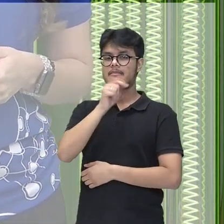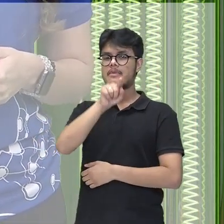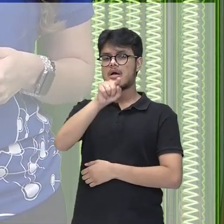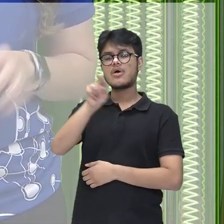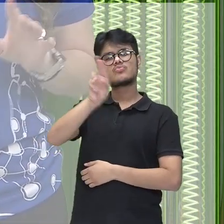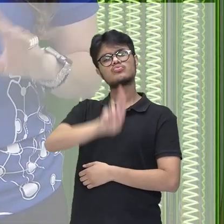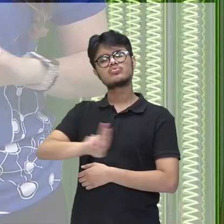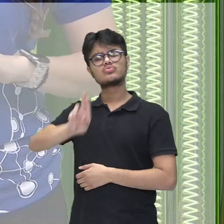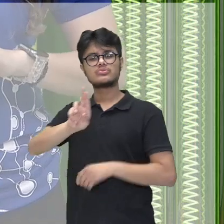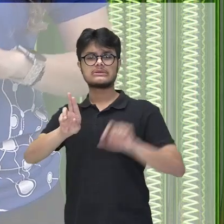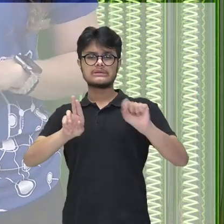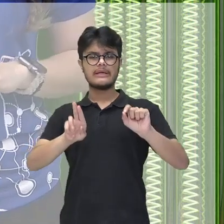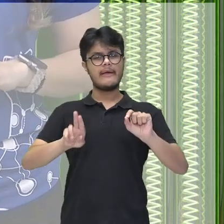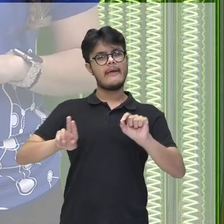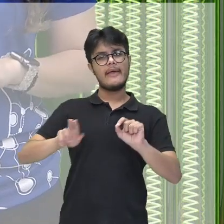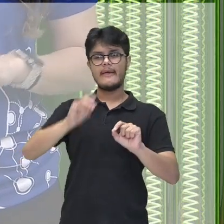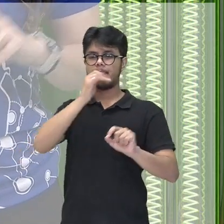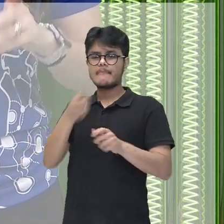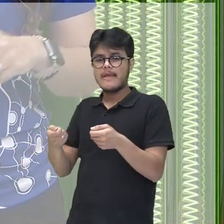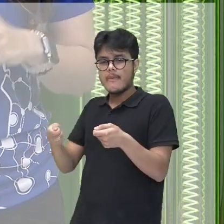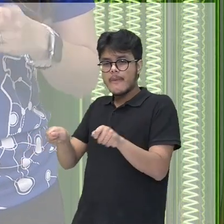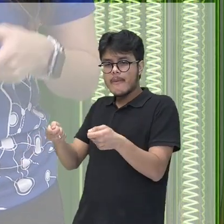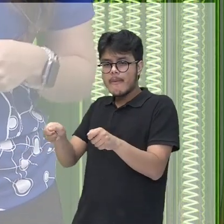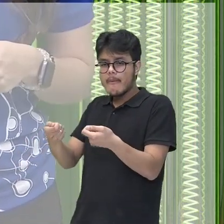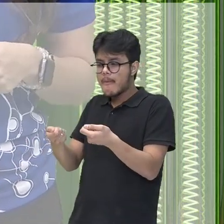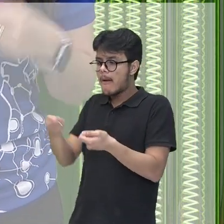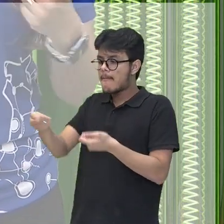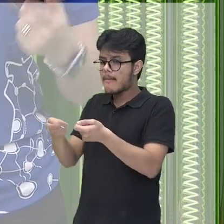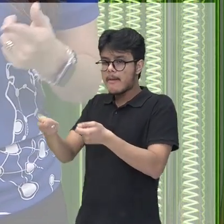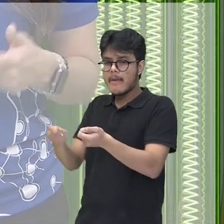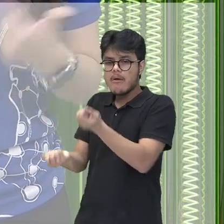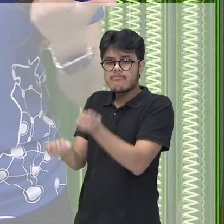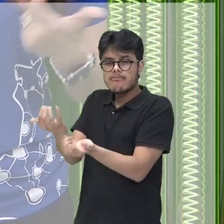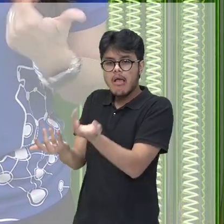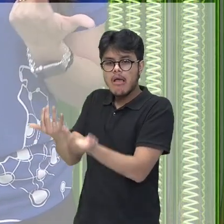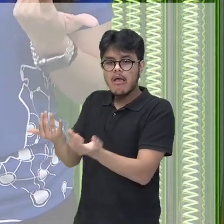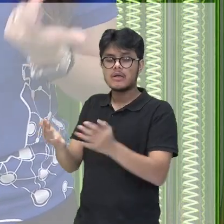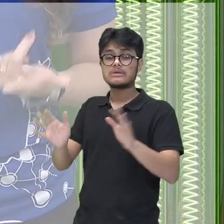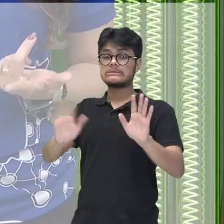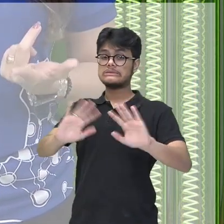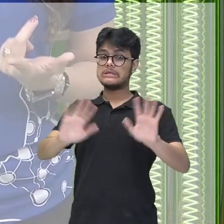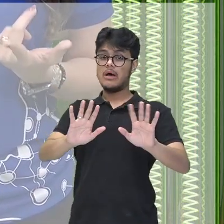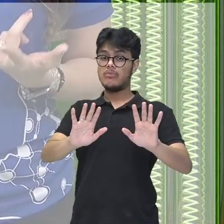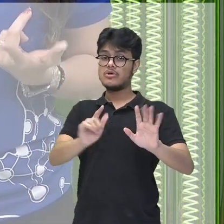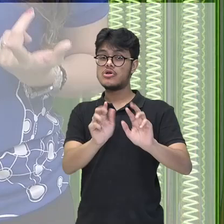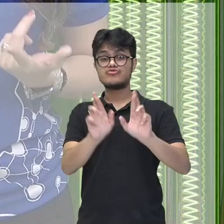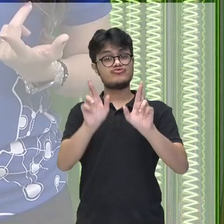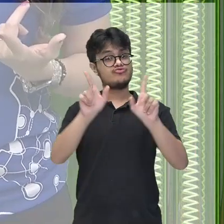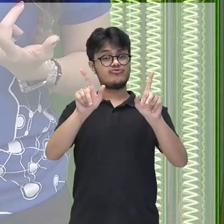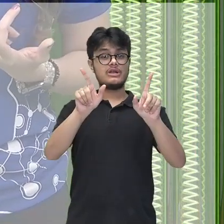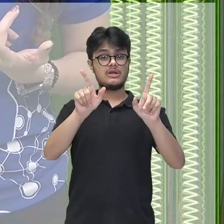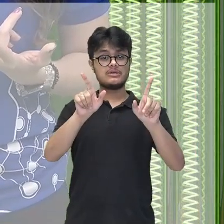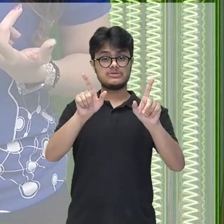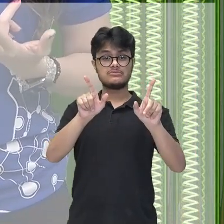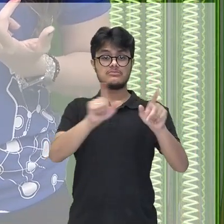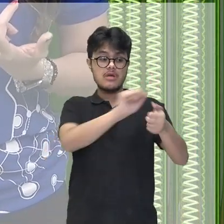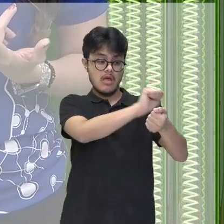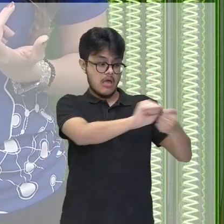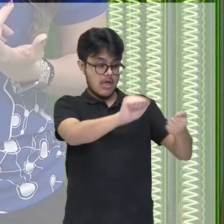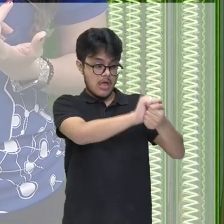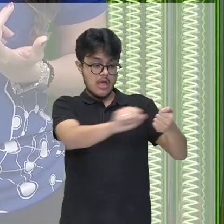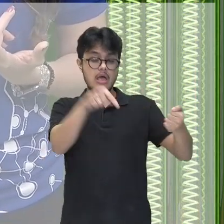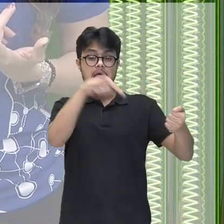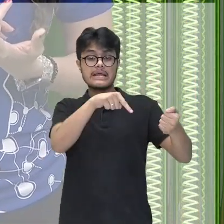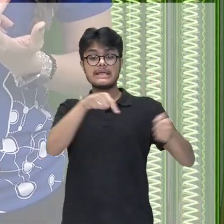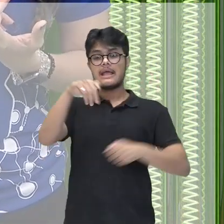gente utiliza na nossa churrasqueira. Aquele carvão é o carvão vegetal, tá? Quando a gente fala em